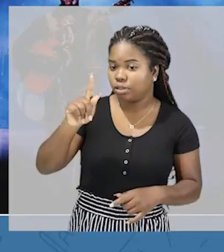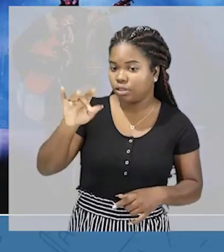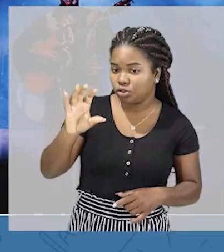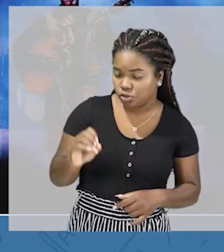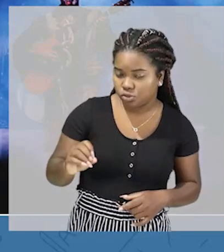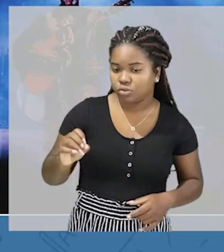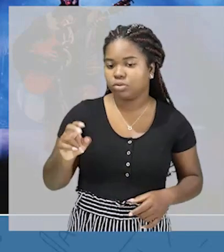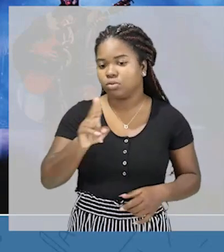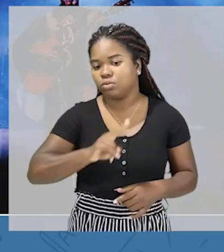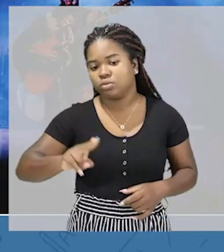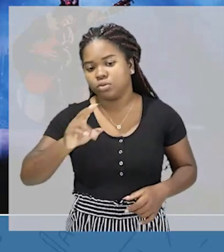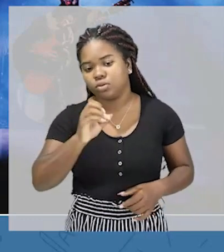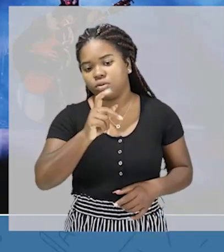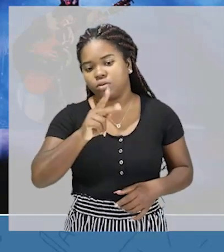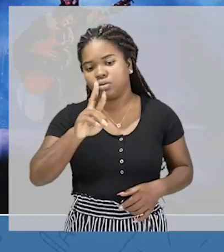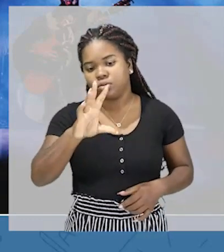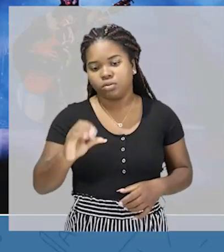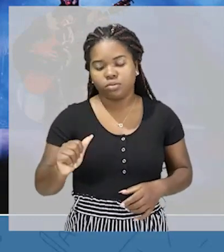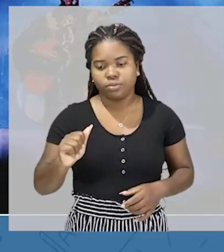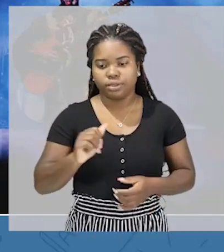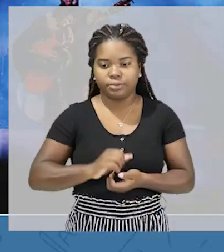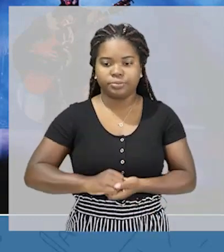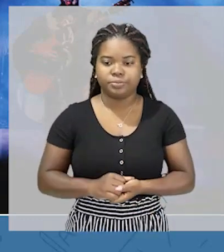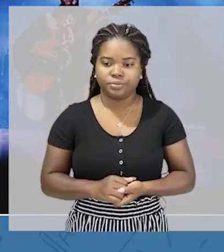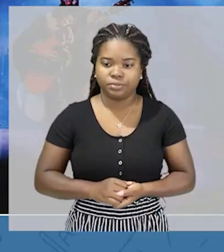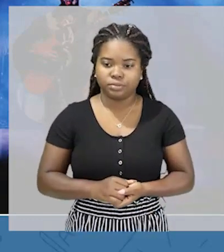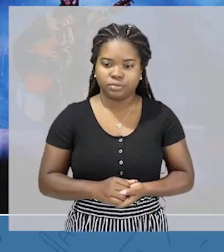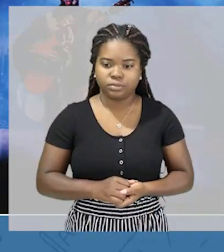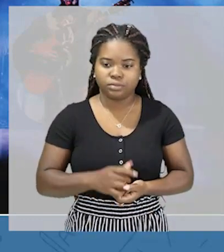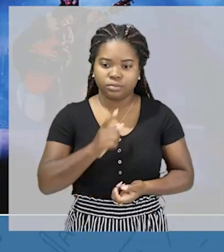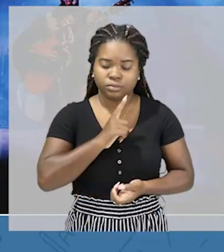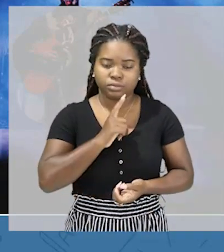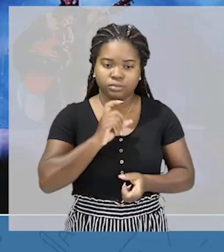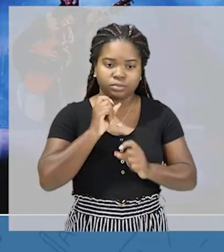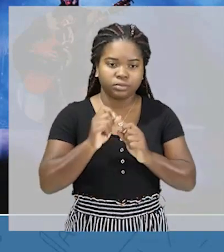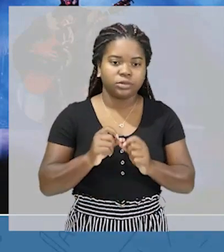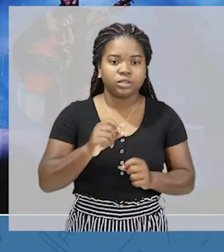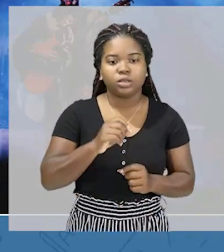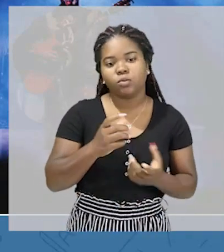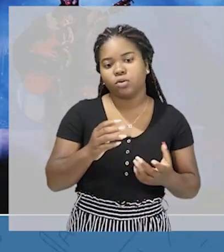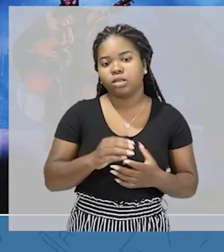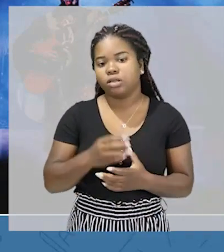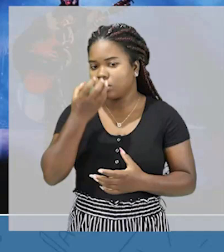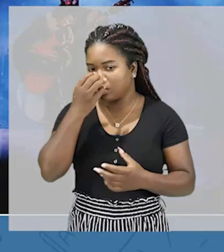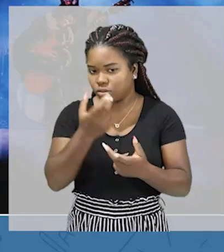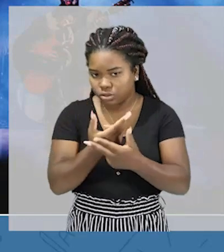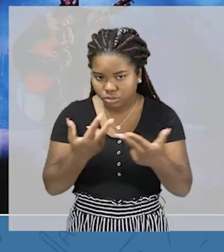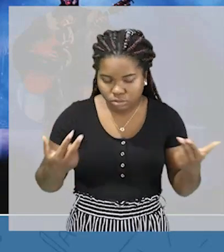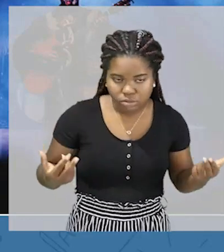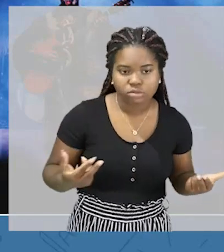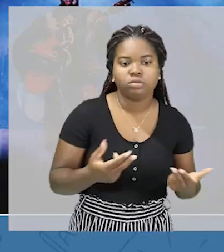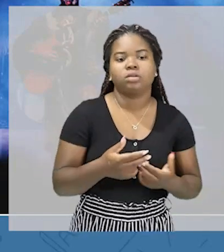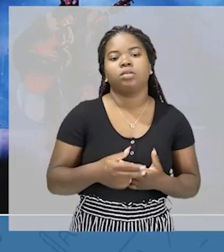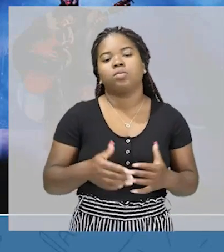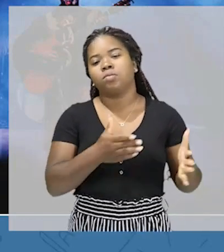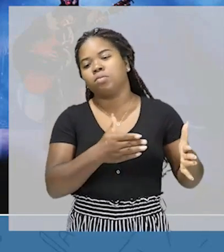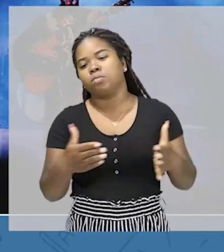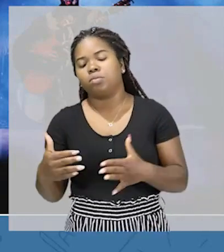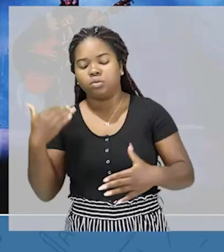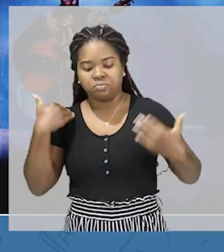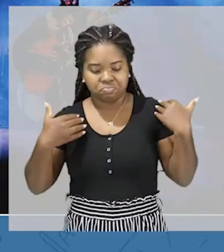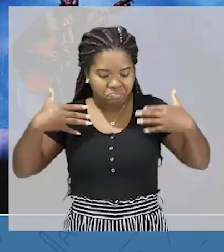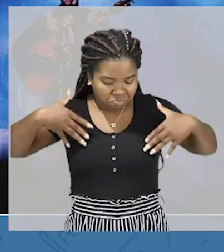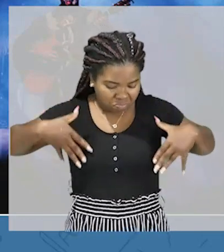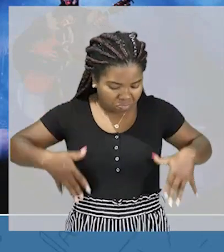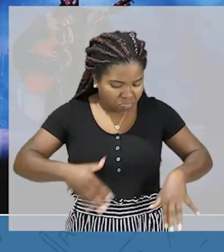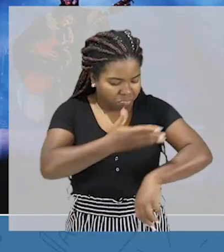utilizada como é utilizada a ópera para contar uma história. Então eu tenho a apresentação circense, né, um processo de figurino e caracterização para